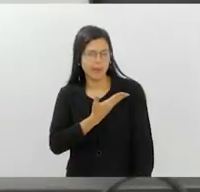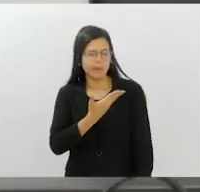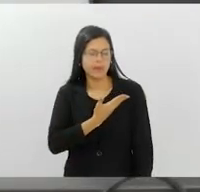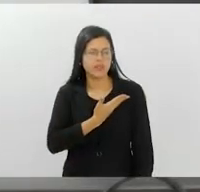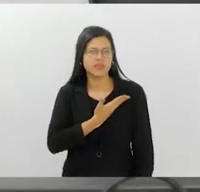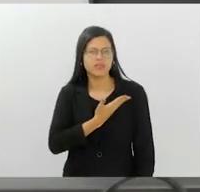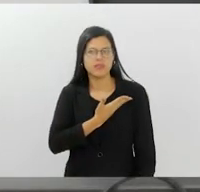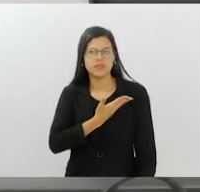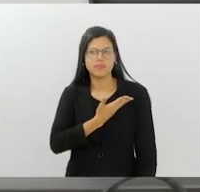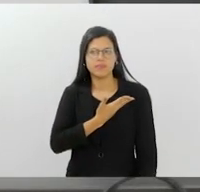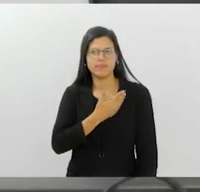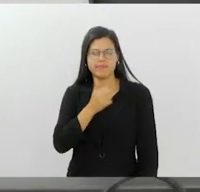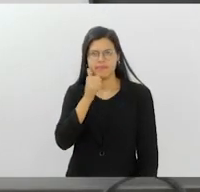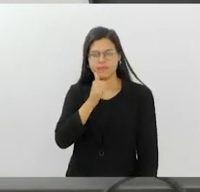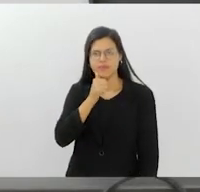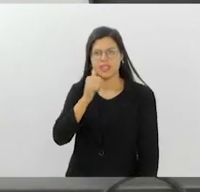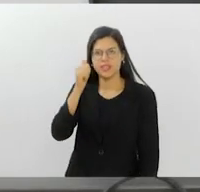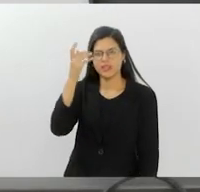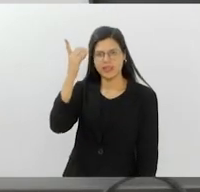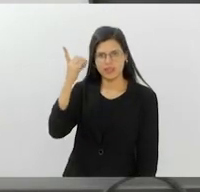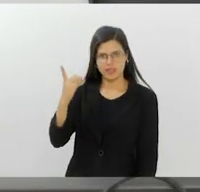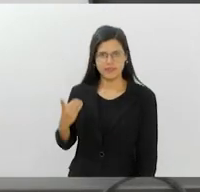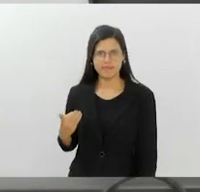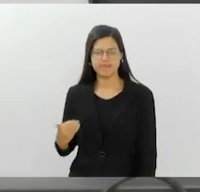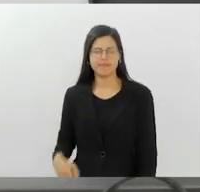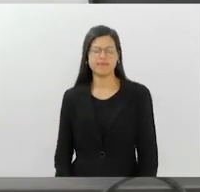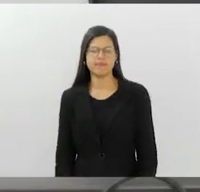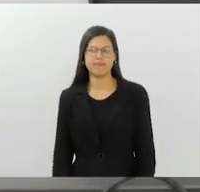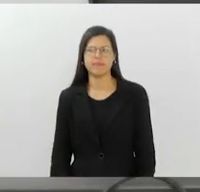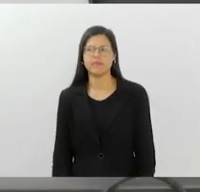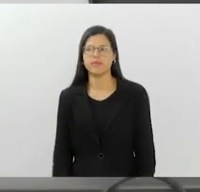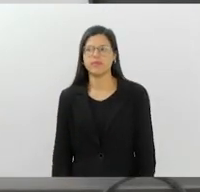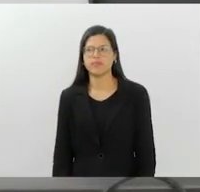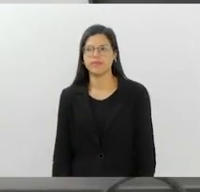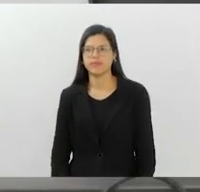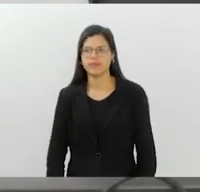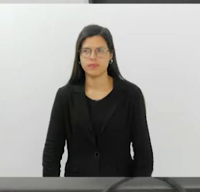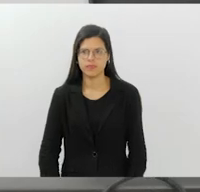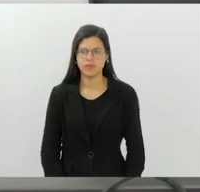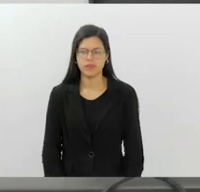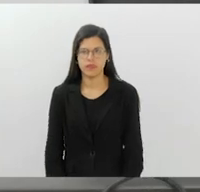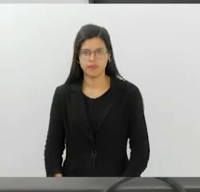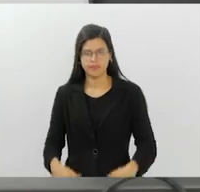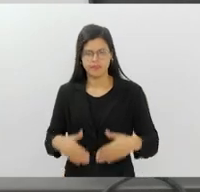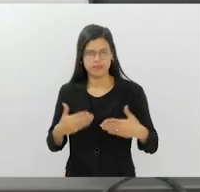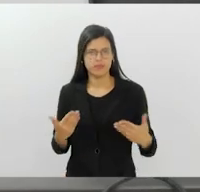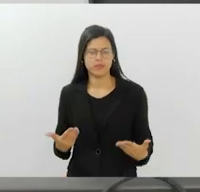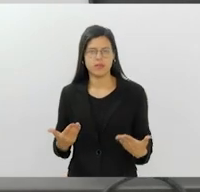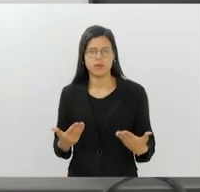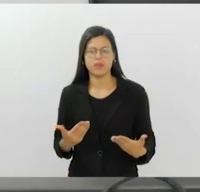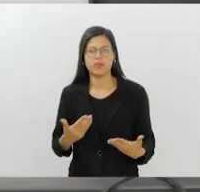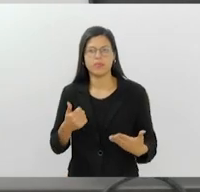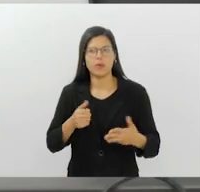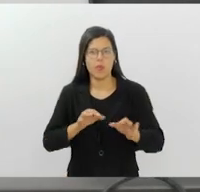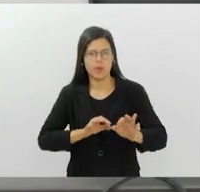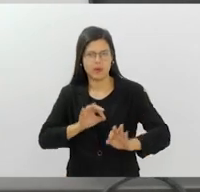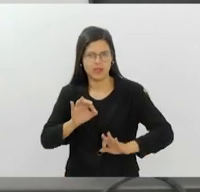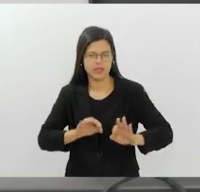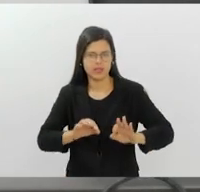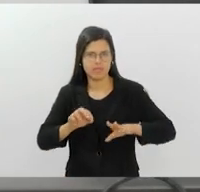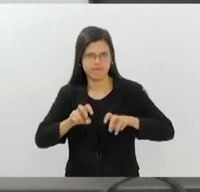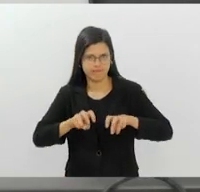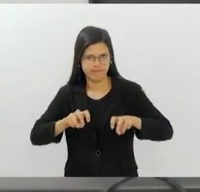eh Dani Monteiro né Eh vamos primeiro então montar a mesa